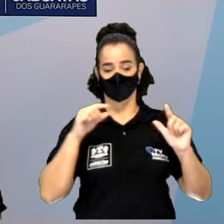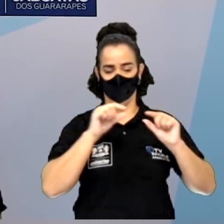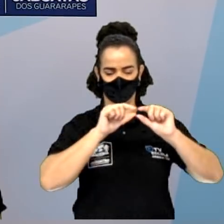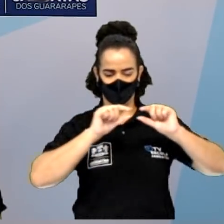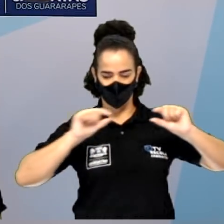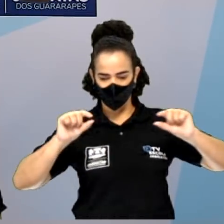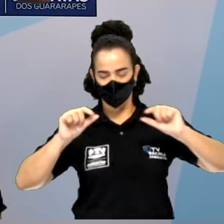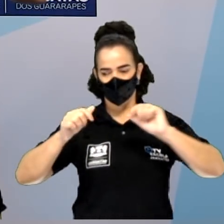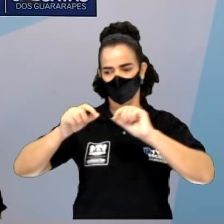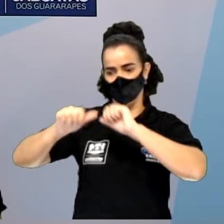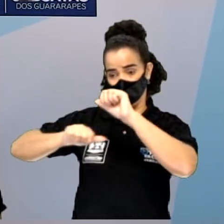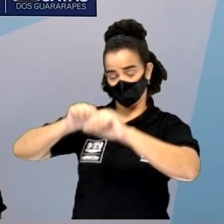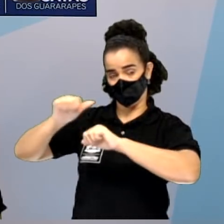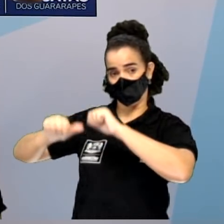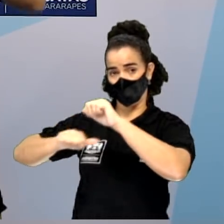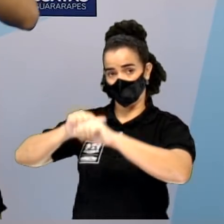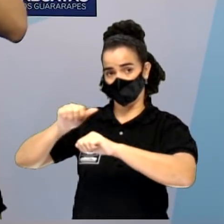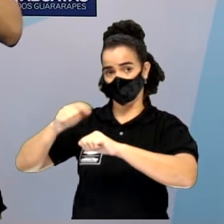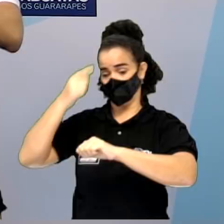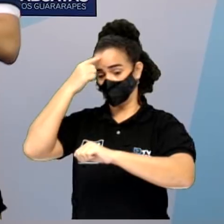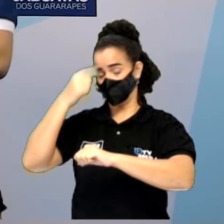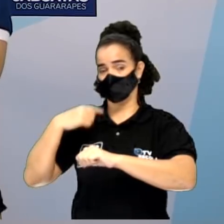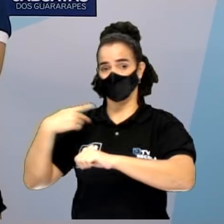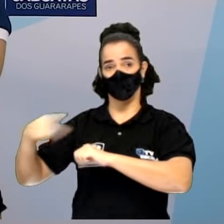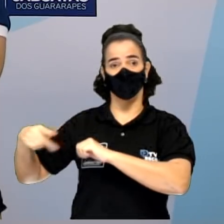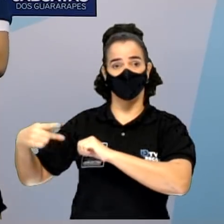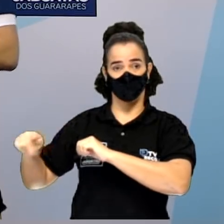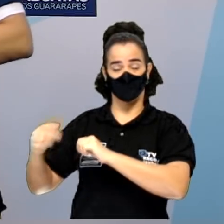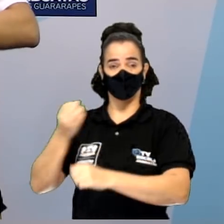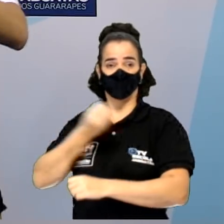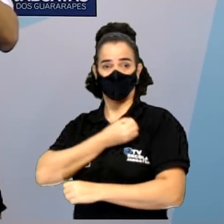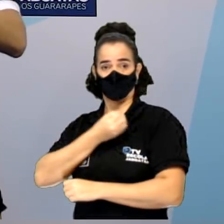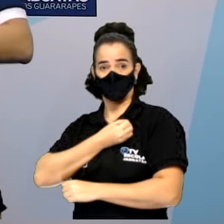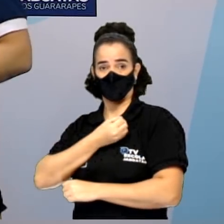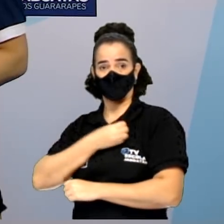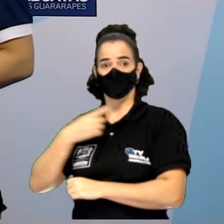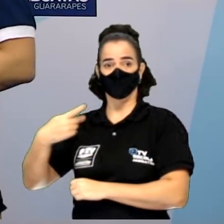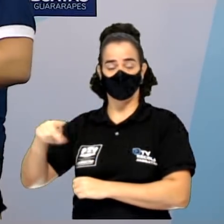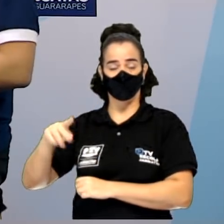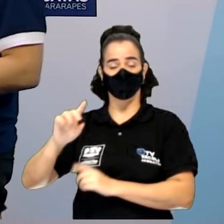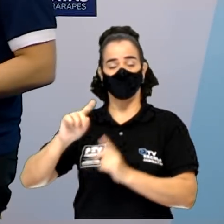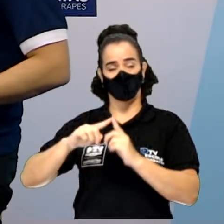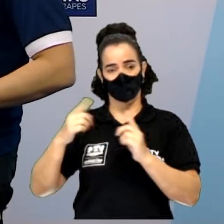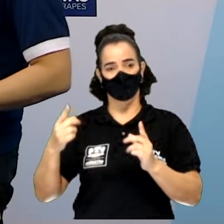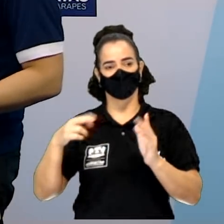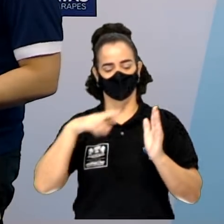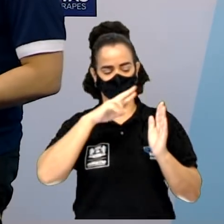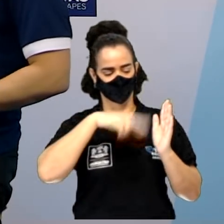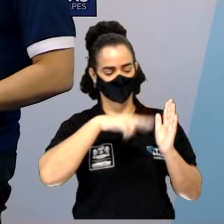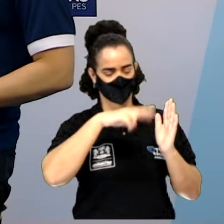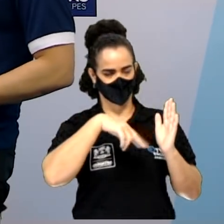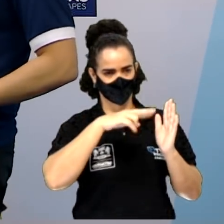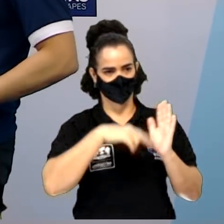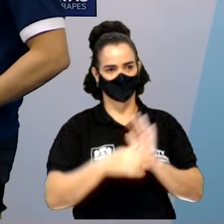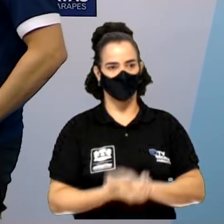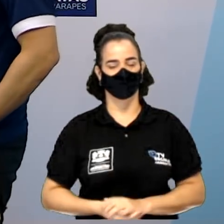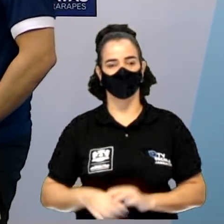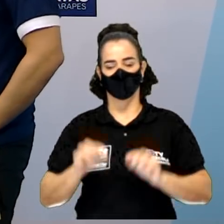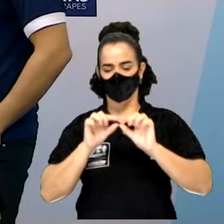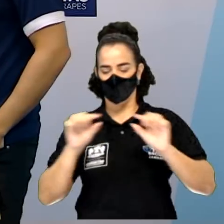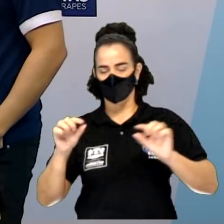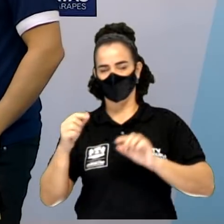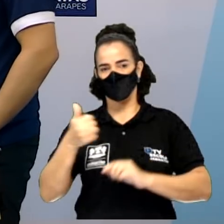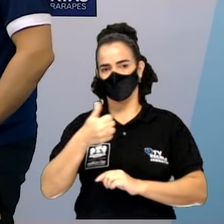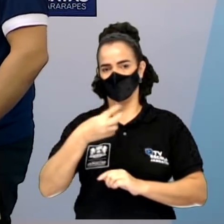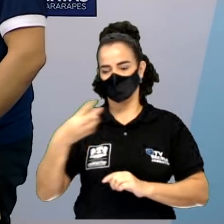a diagramação é diferente. Na apostila de vocês, os números são outros, tá? Mas batem com a referência. Então vamos lá, linhas 13, 14 e